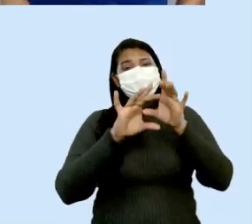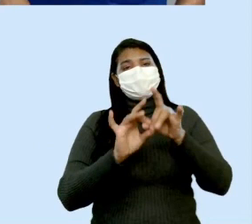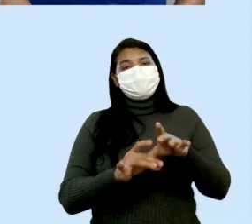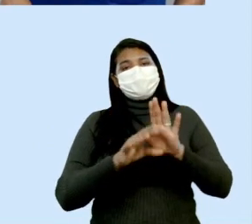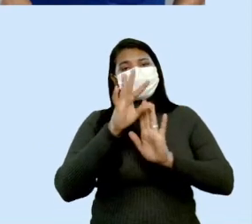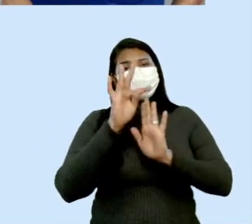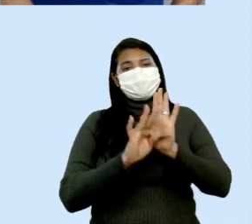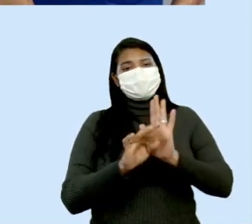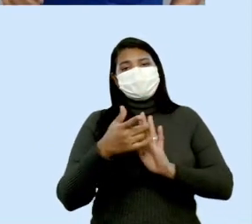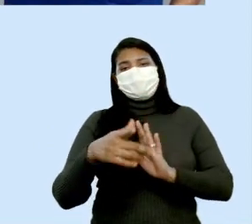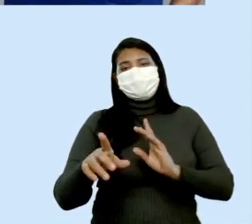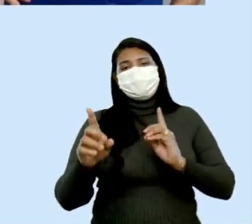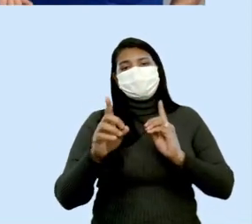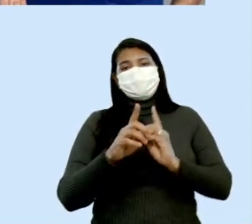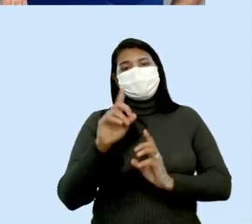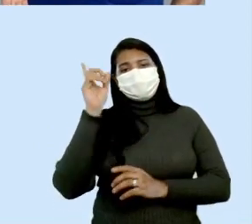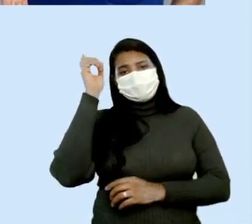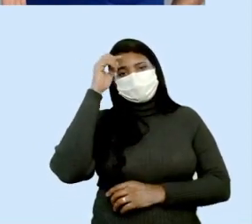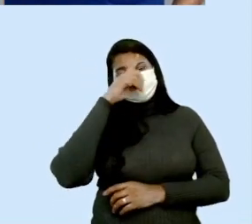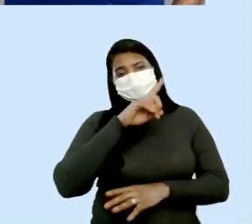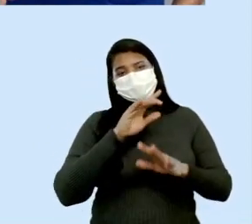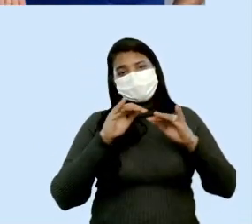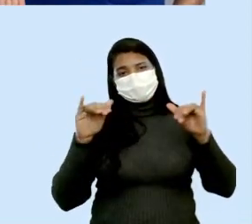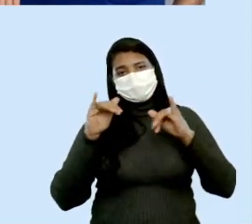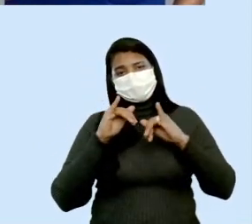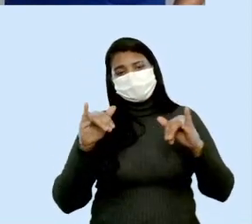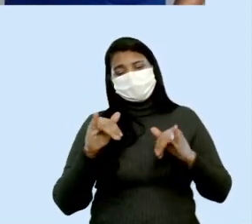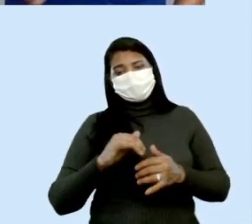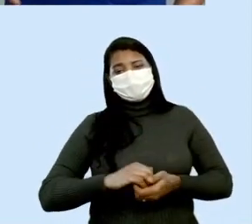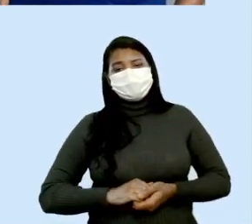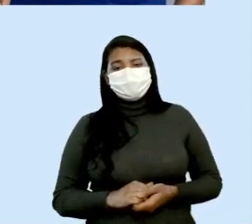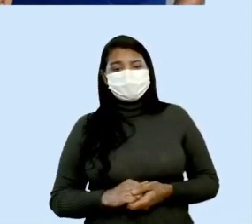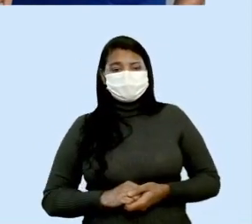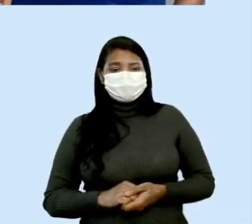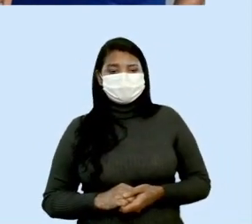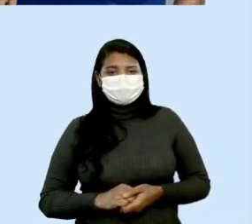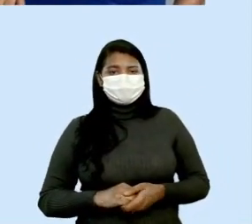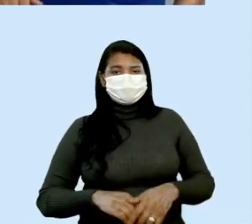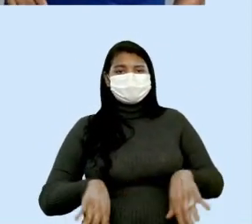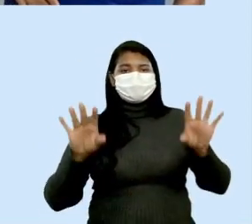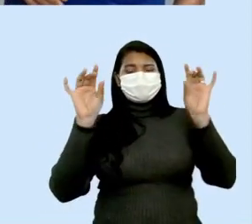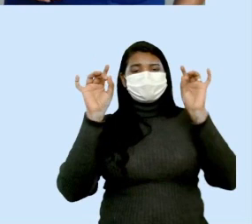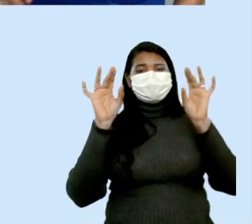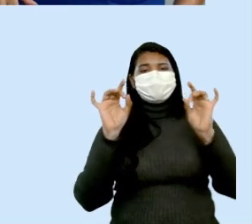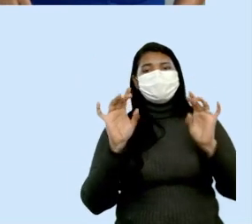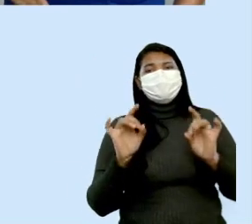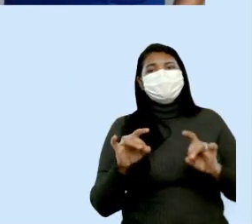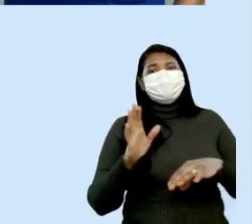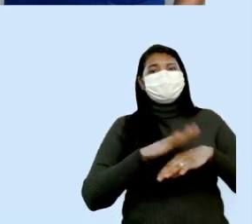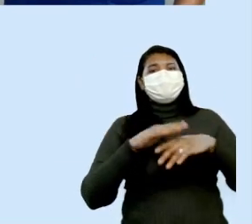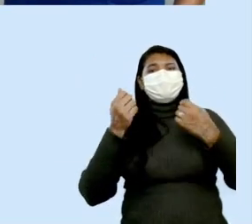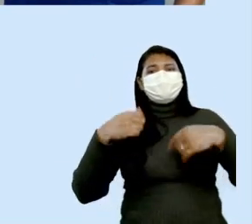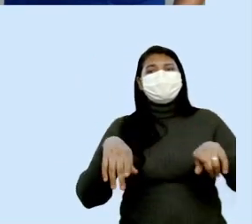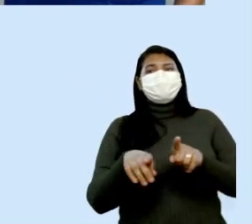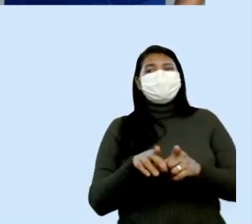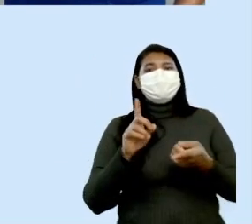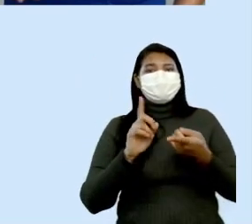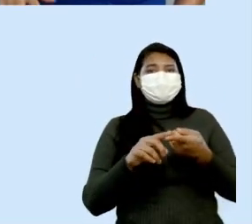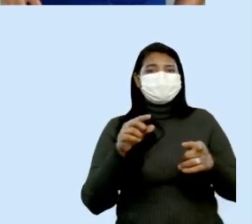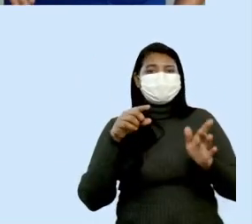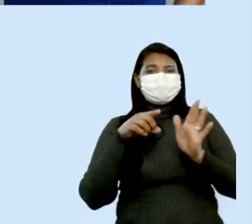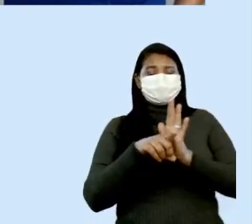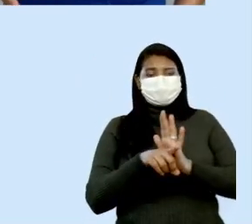encontrar dificuldade nem de encontrar as informações primárias, as informações específicas, como também quando tiver alguma